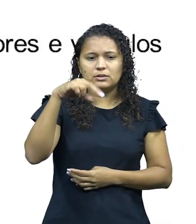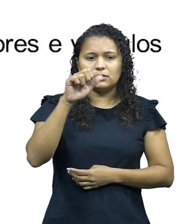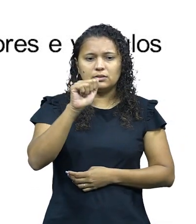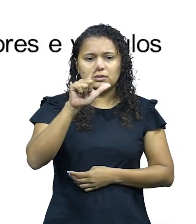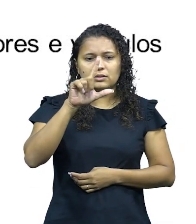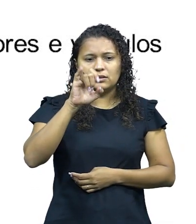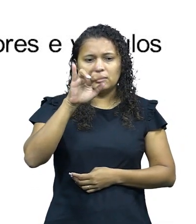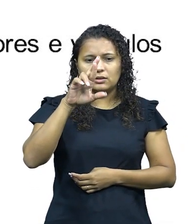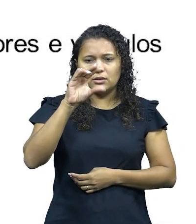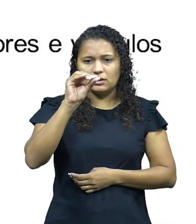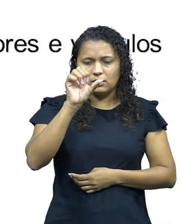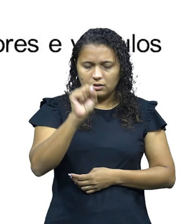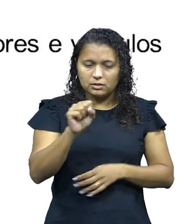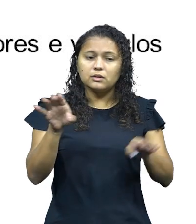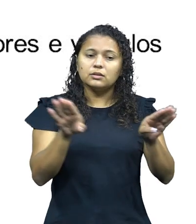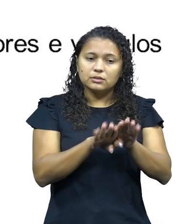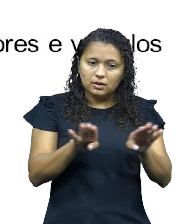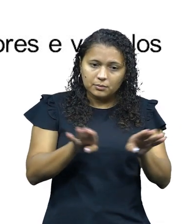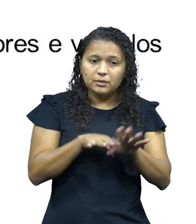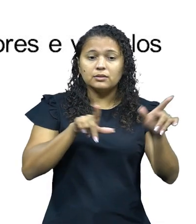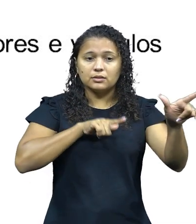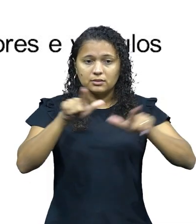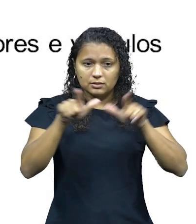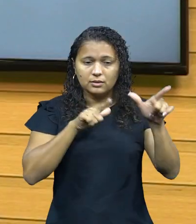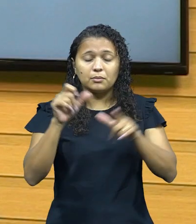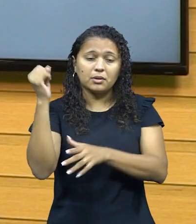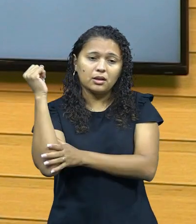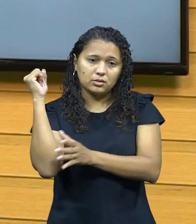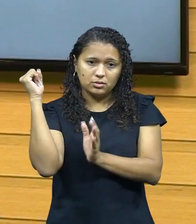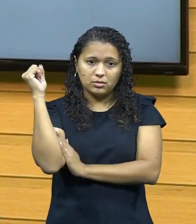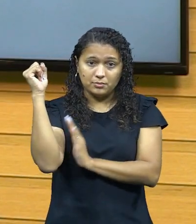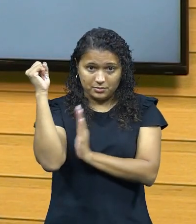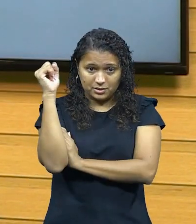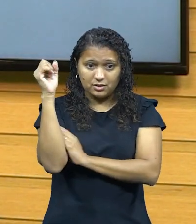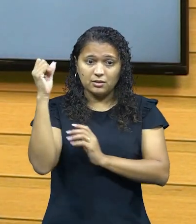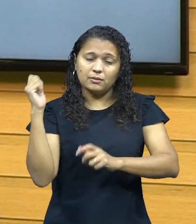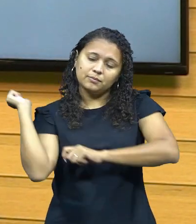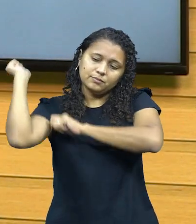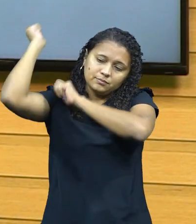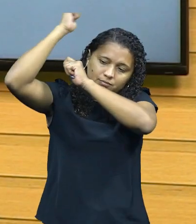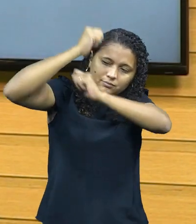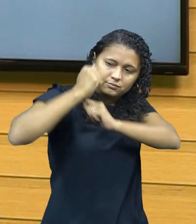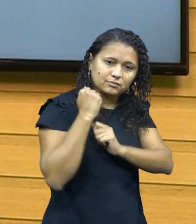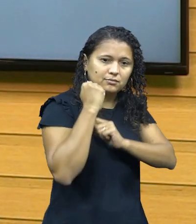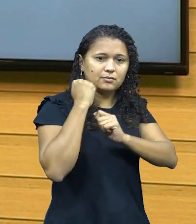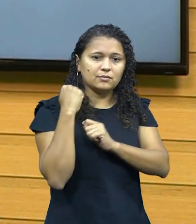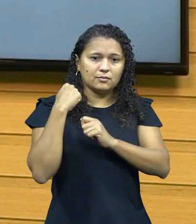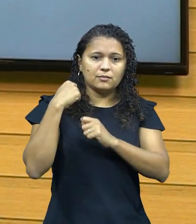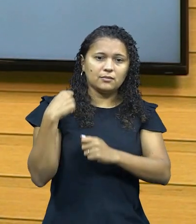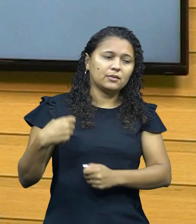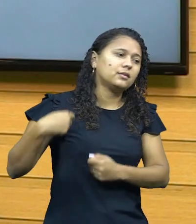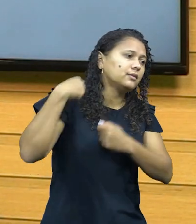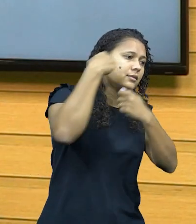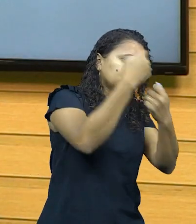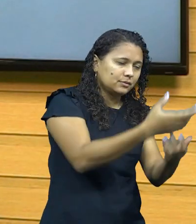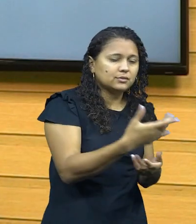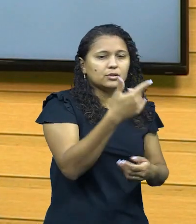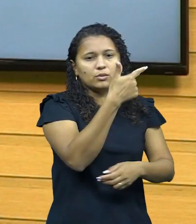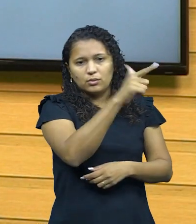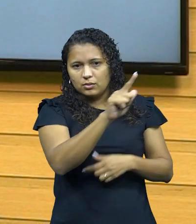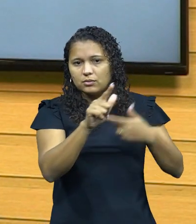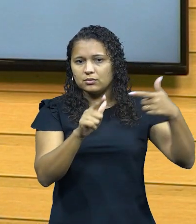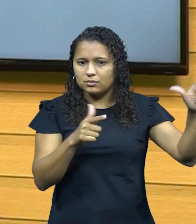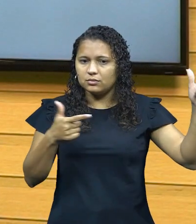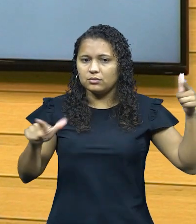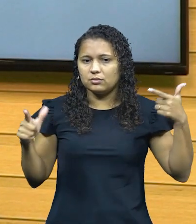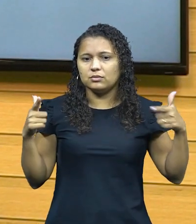os trabalhadores braçais, aquela galera que vai lá, pega a mercadoria, coloca aqui no ombrinho e vai transportar ela